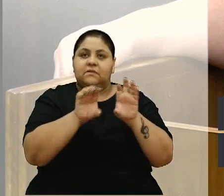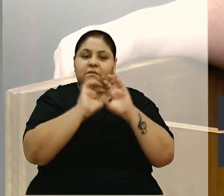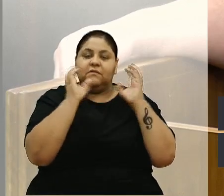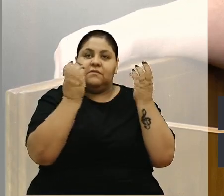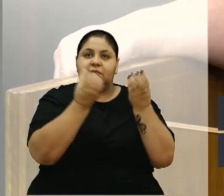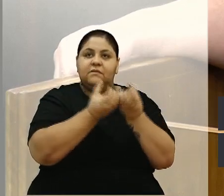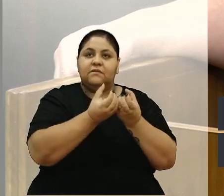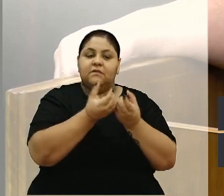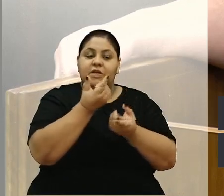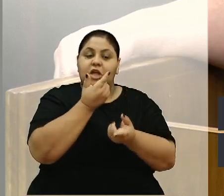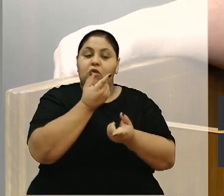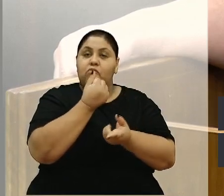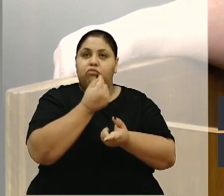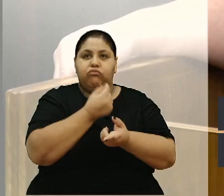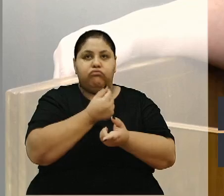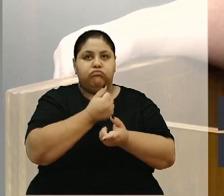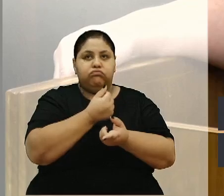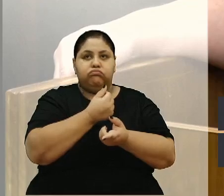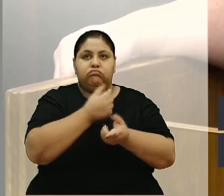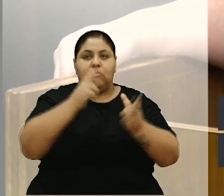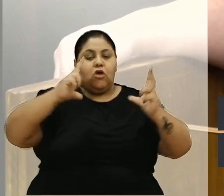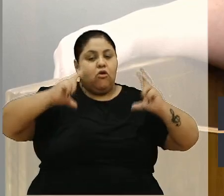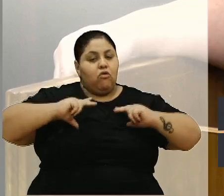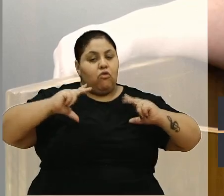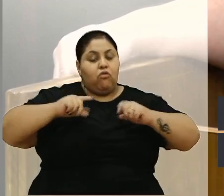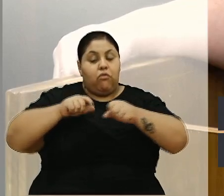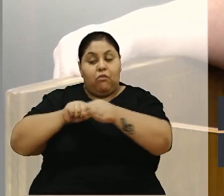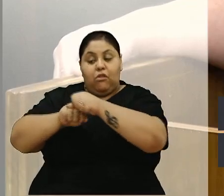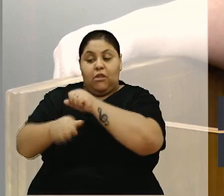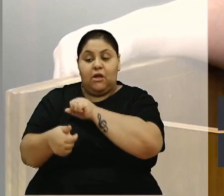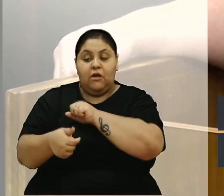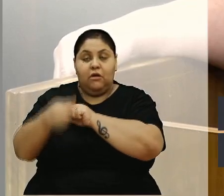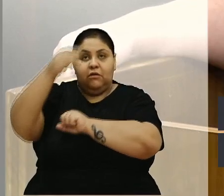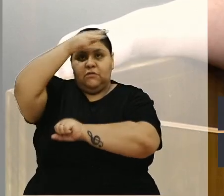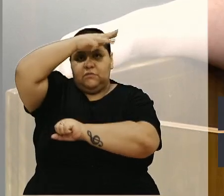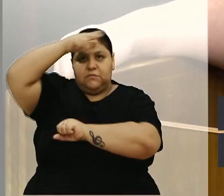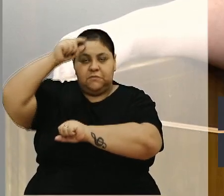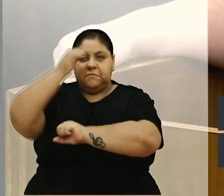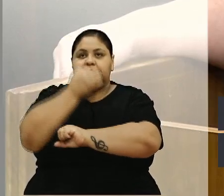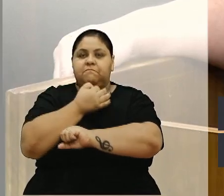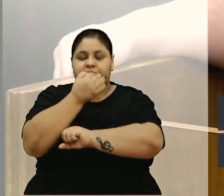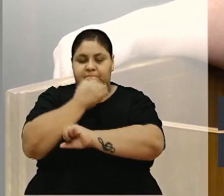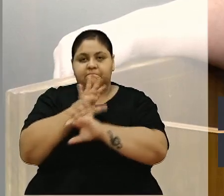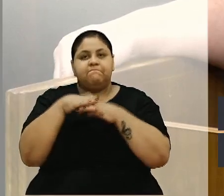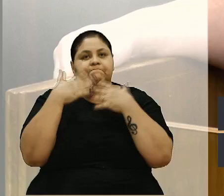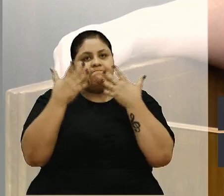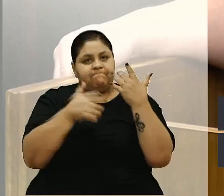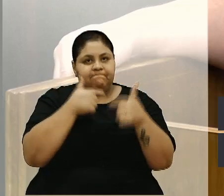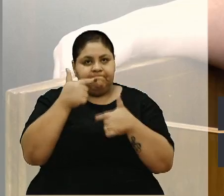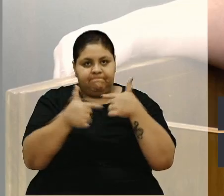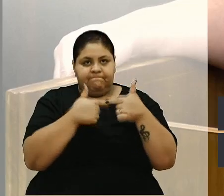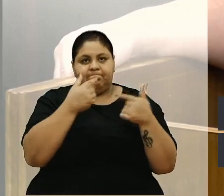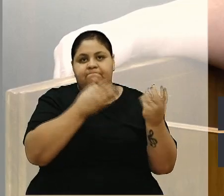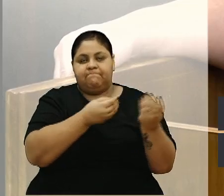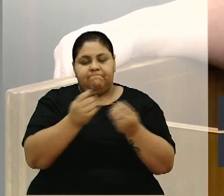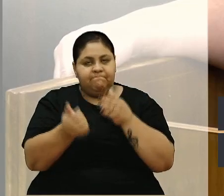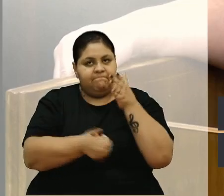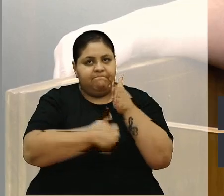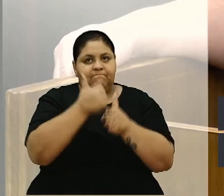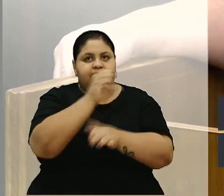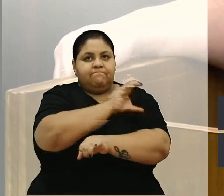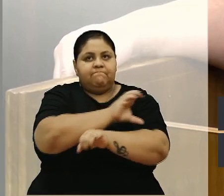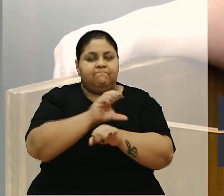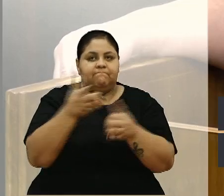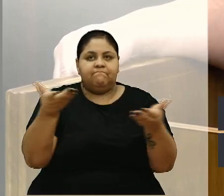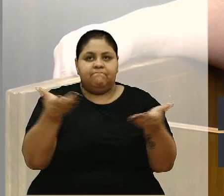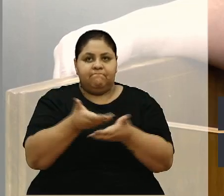é um dinheiro privado que eles vão investir no município de Caxias do Sul. Então trabalhamos muito para viabilizar e esse curso já vai